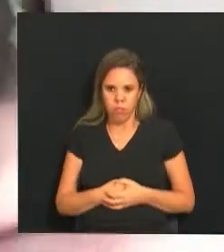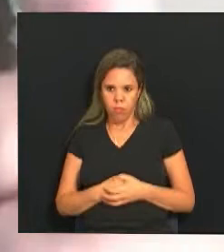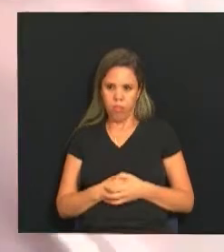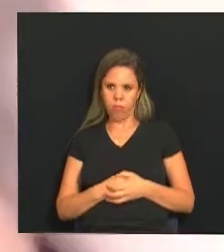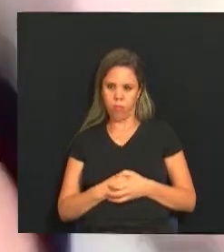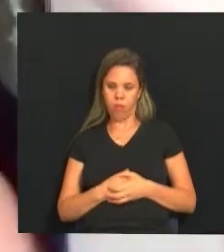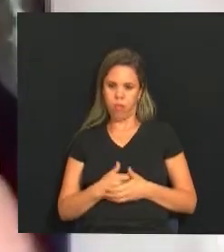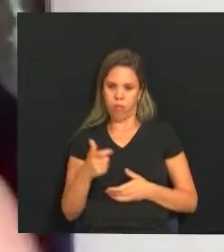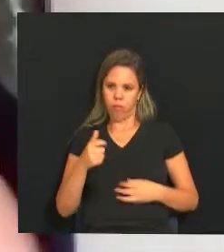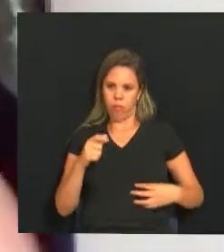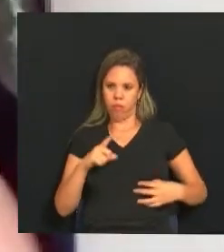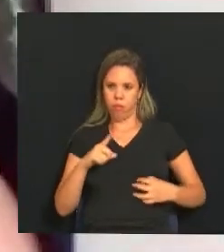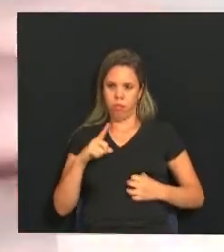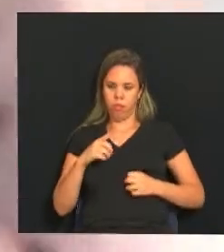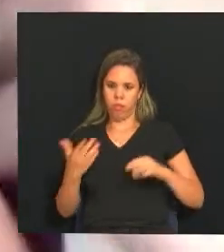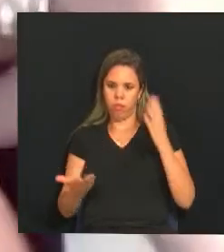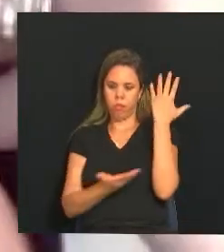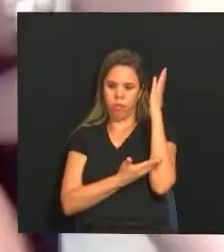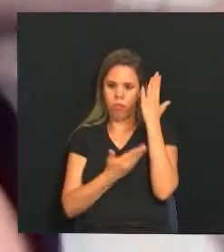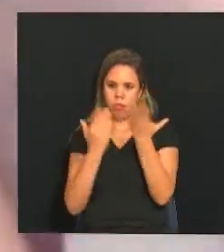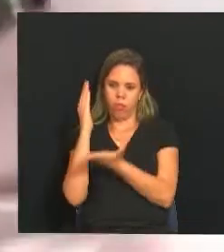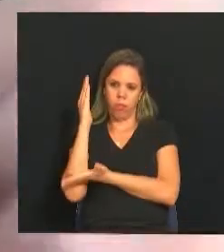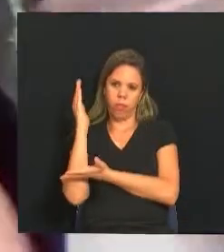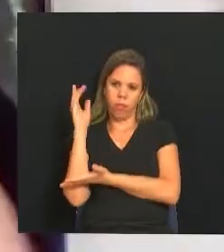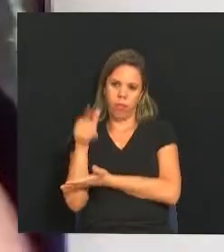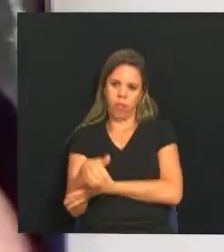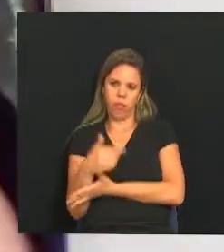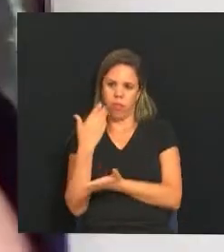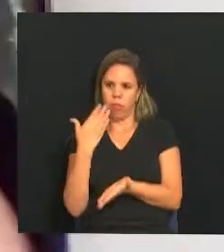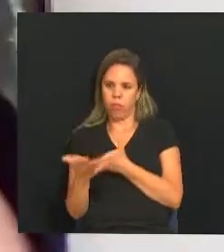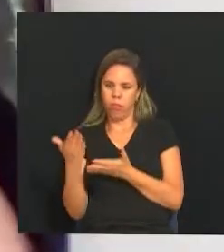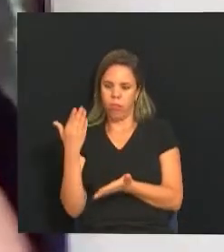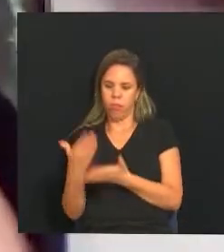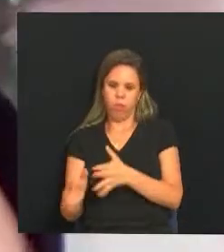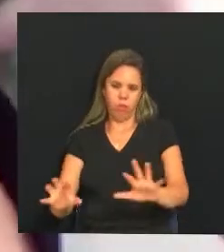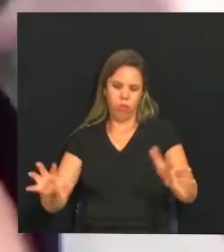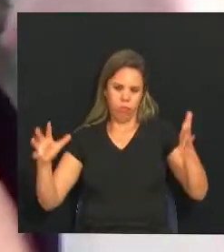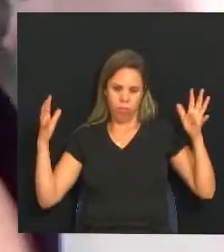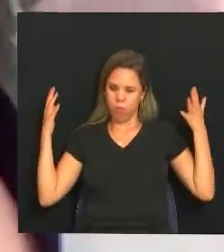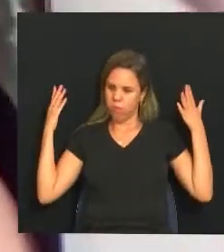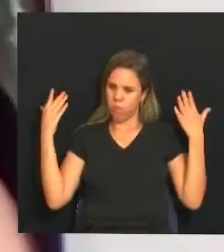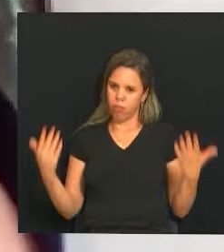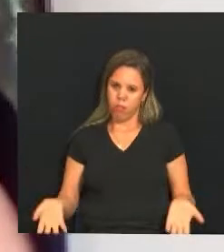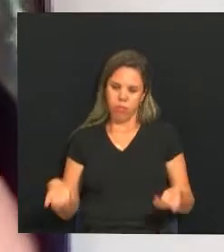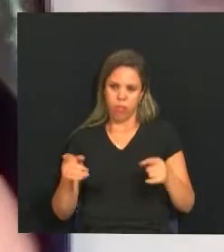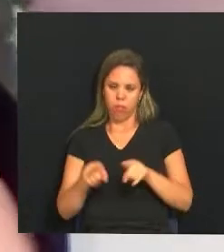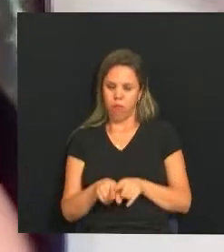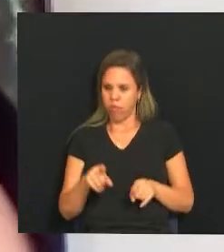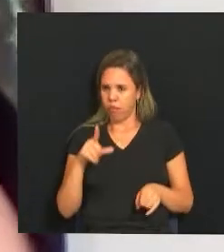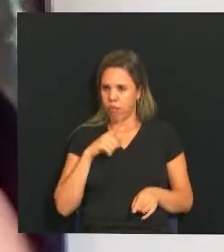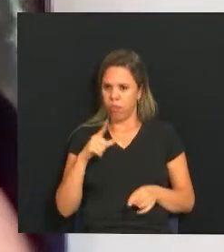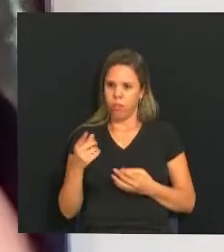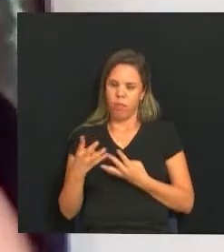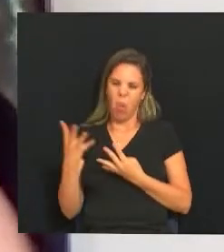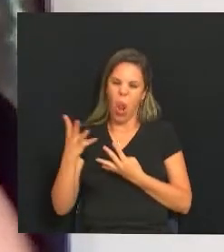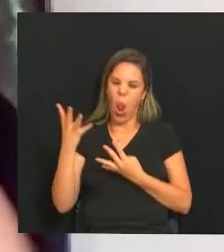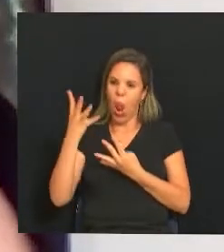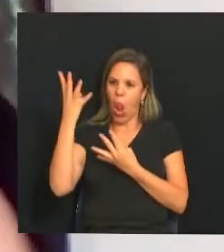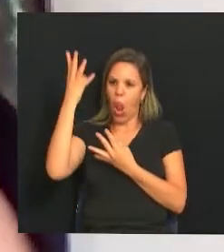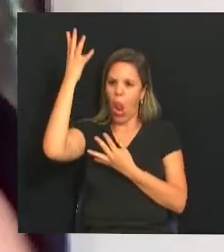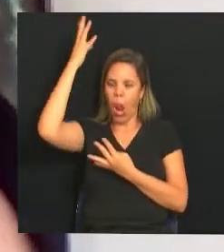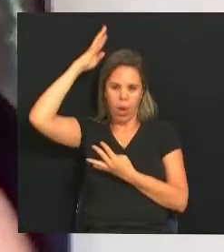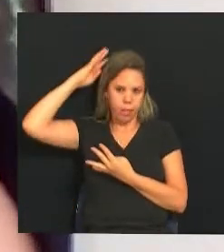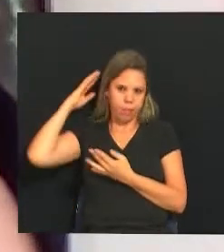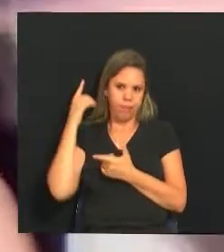primeiro você tem toda a derrubada de floresta, além da perda da vegetação, você tem a questão da emissão dos gases de